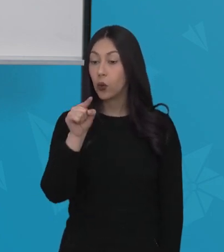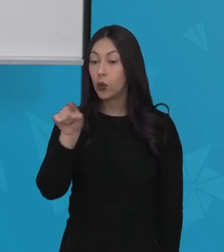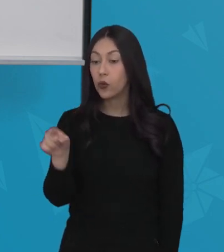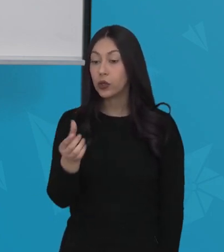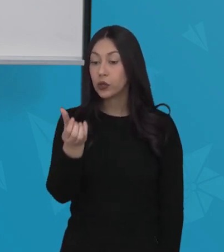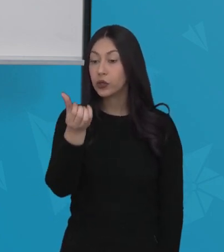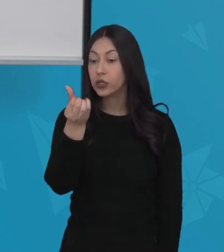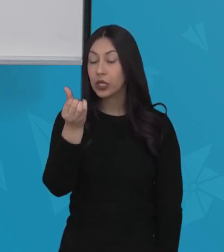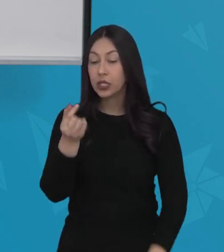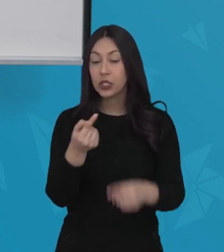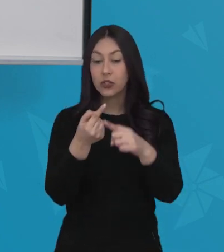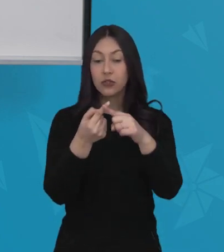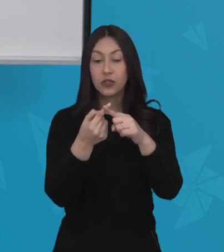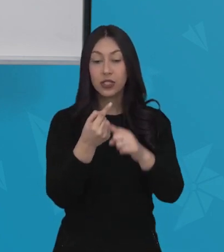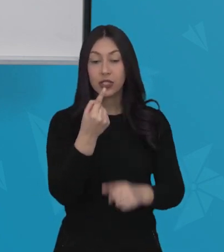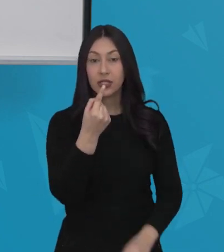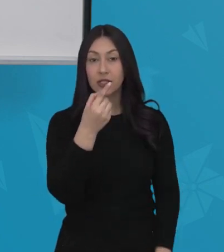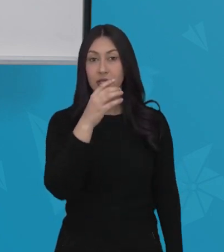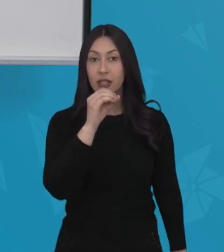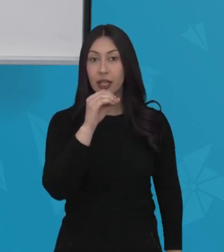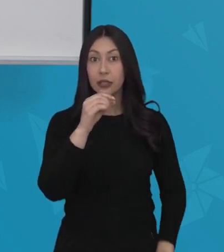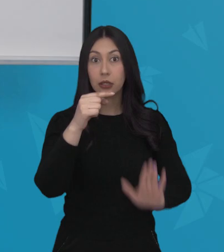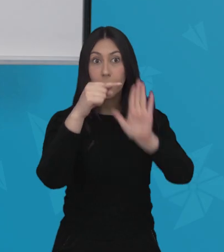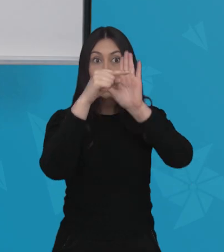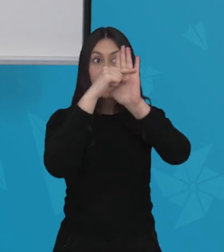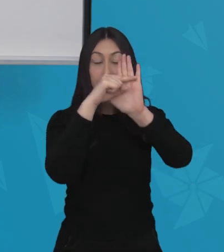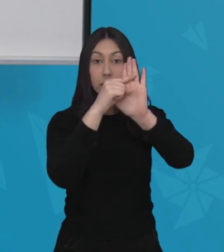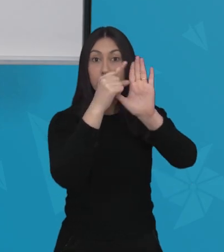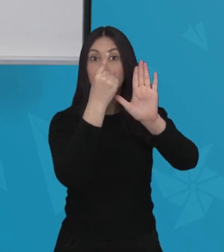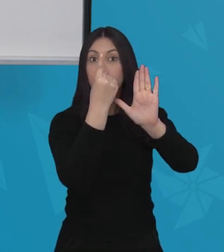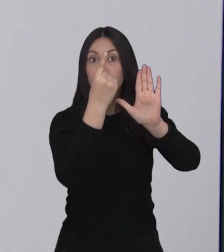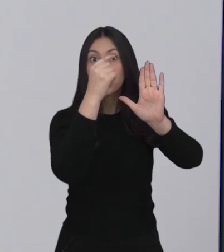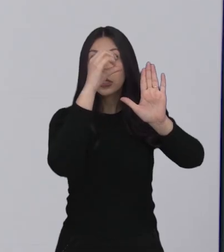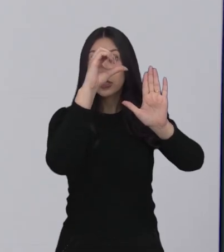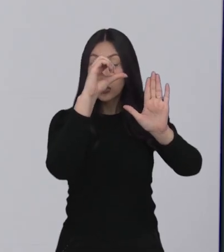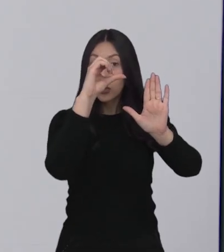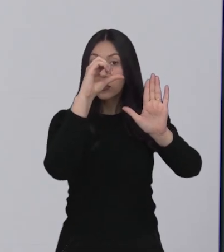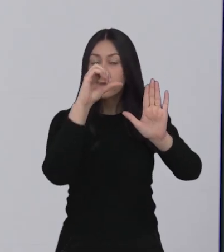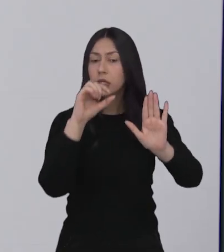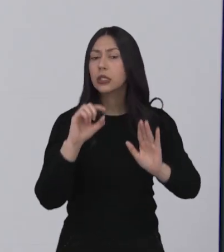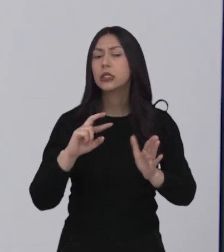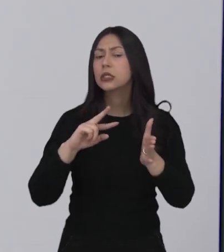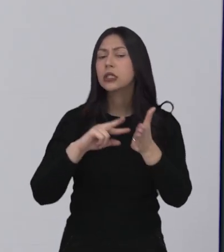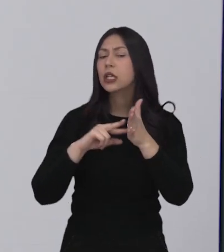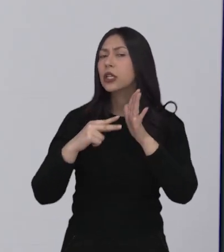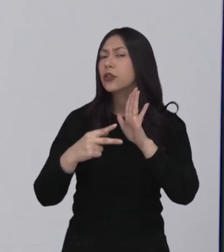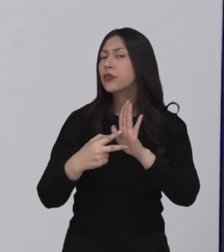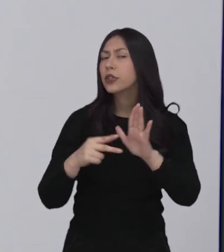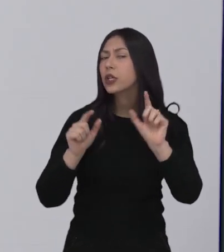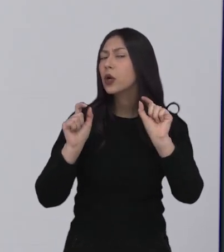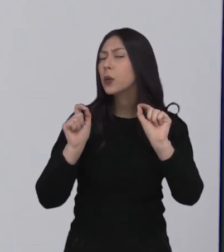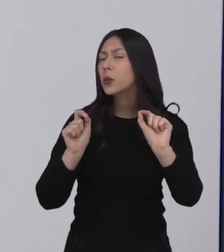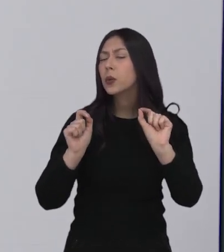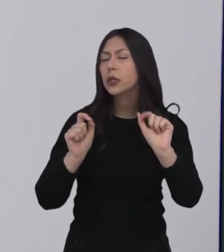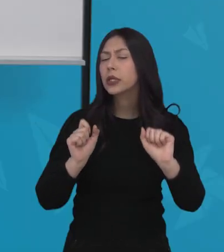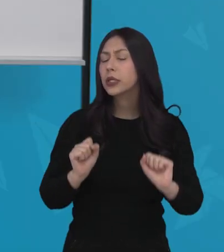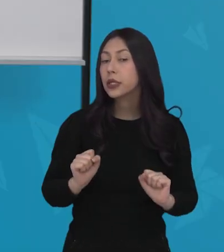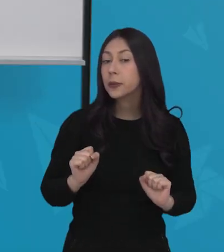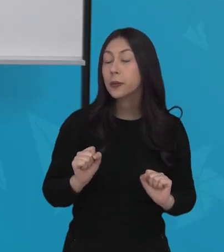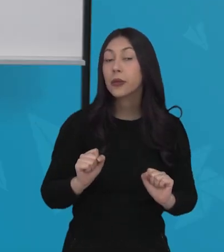1,6 10 elevado a menos 19. O que significa dizer que a gente tem um valor de carga